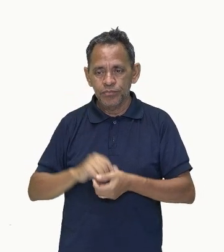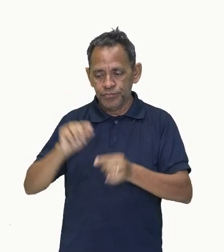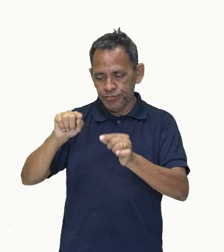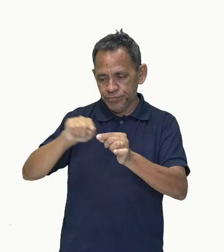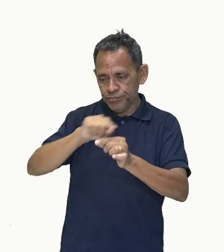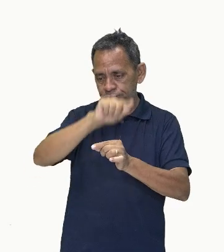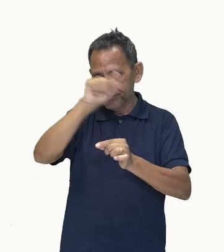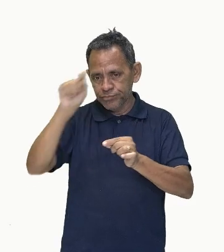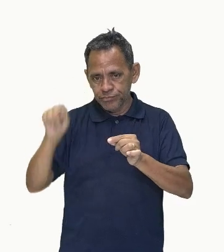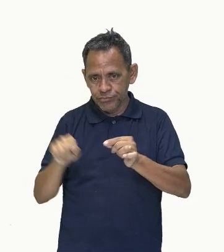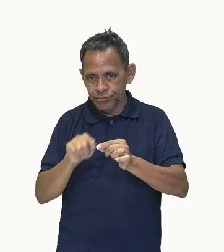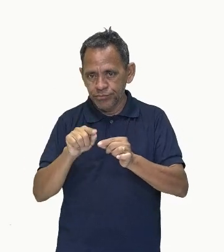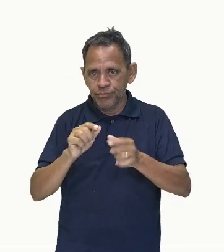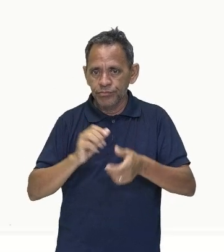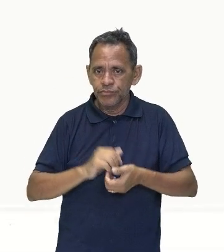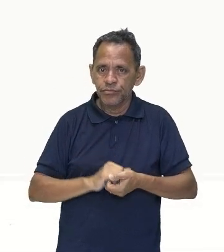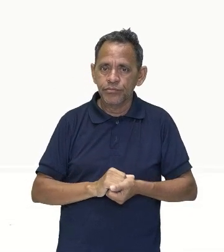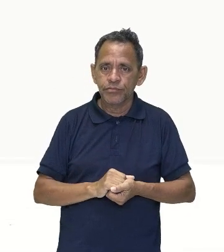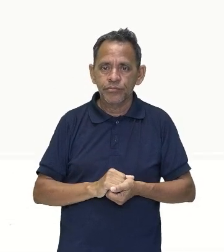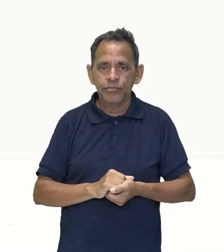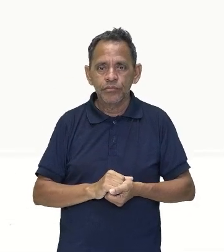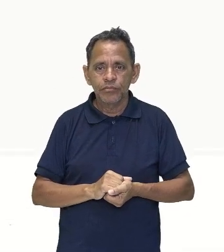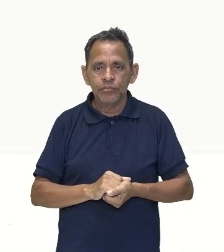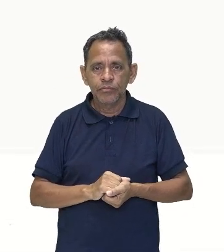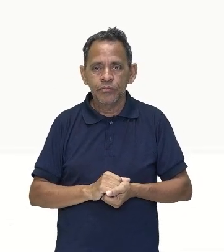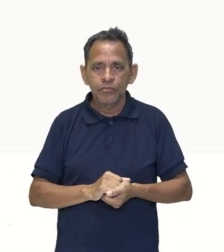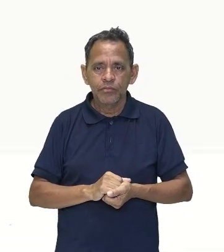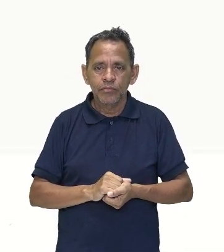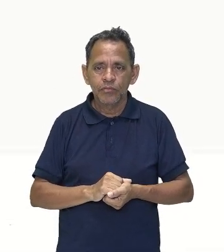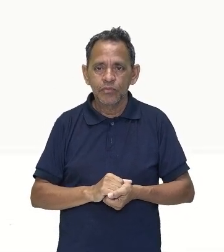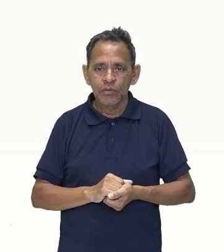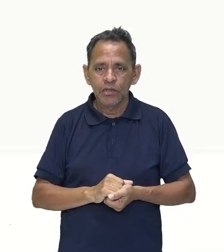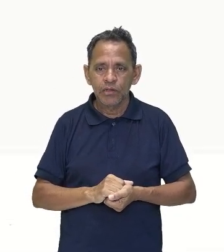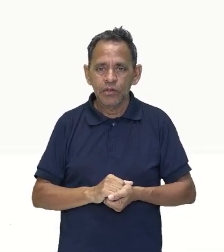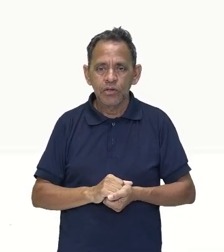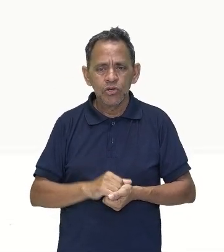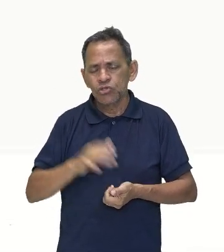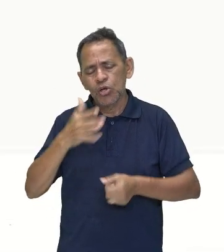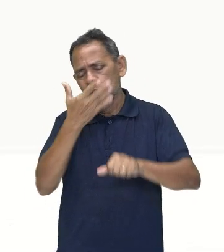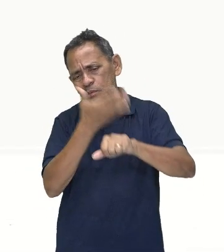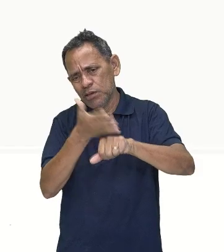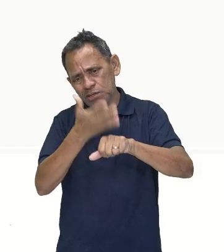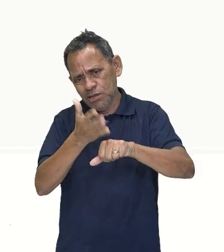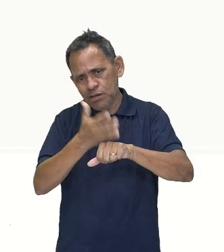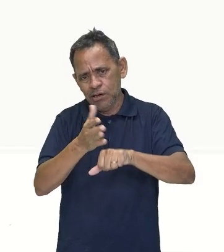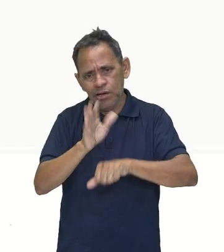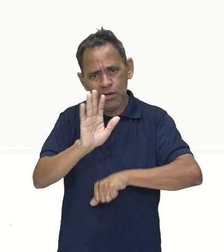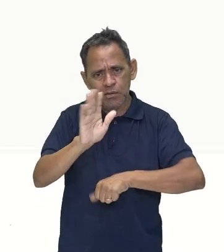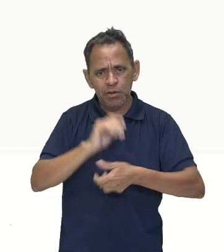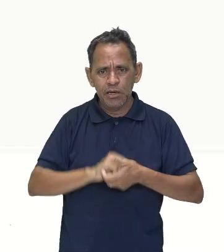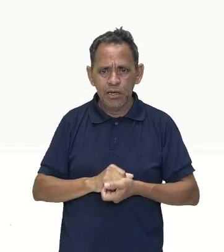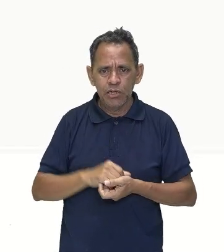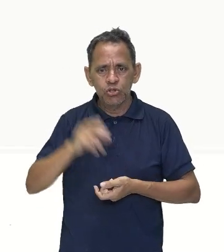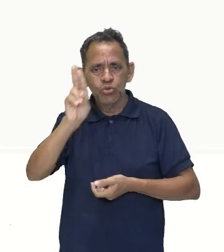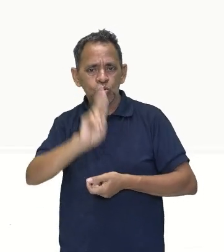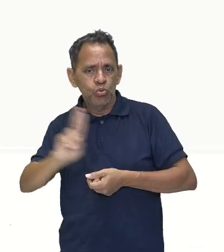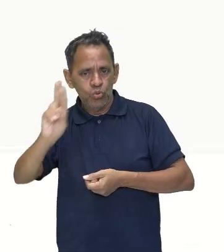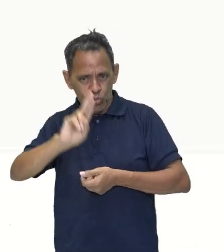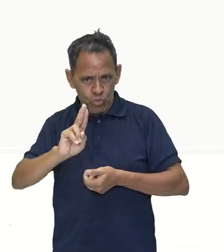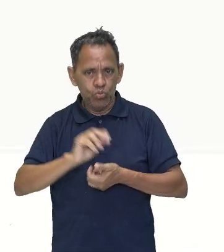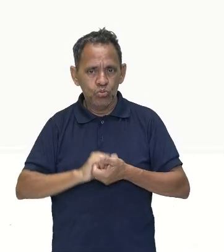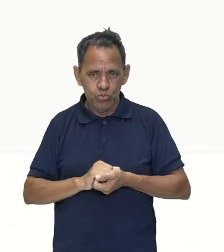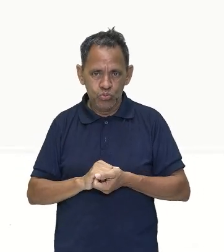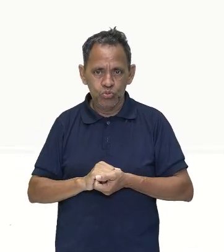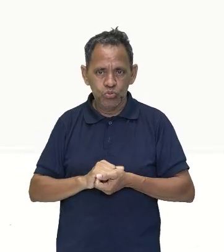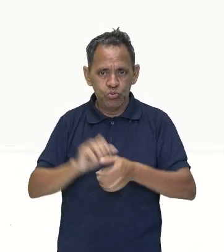com a anterior, apenas para a gente exercitar, né, a aplicação da fórmula, apenas para isso,